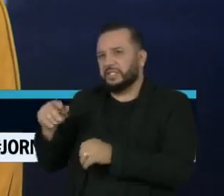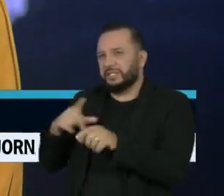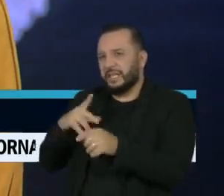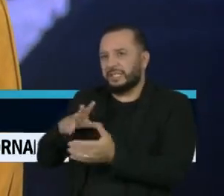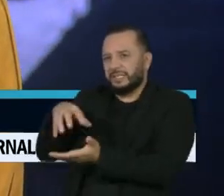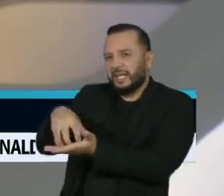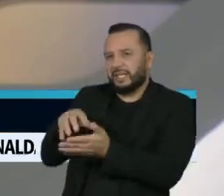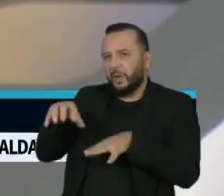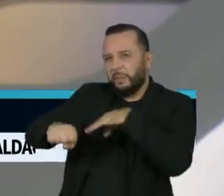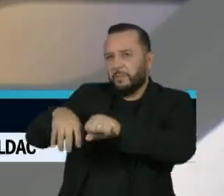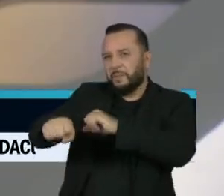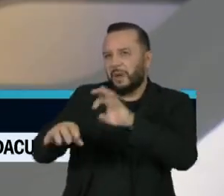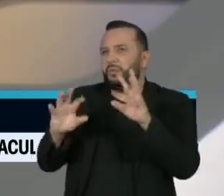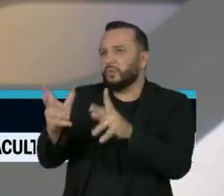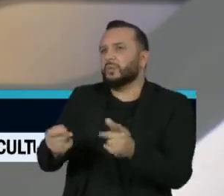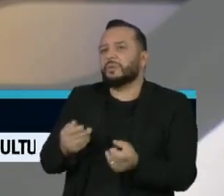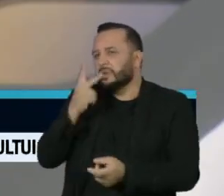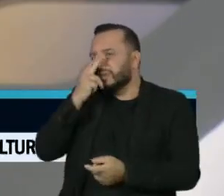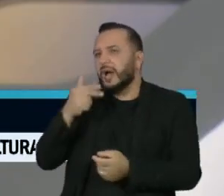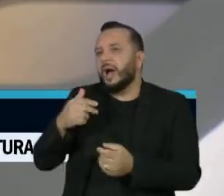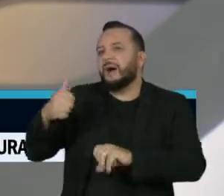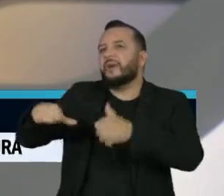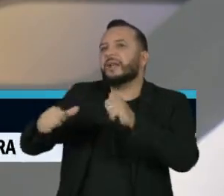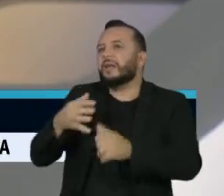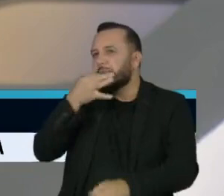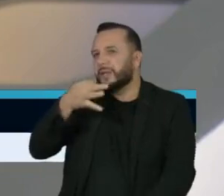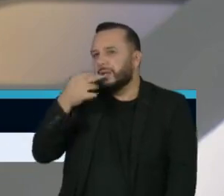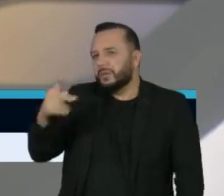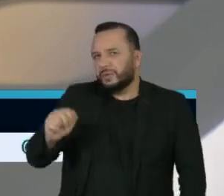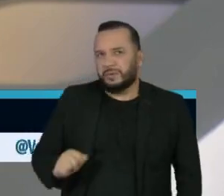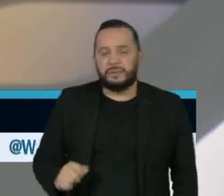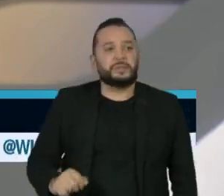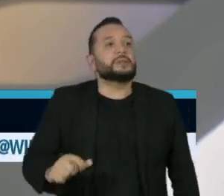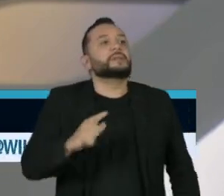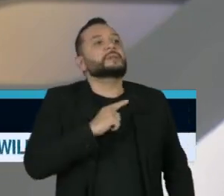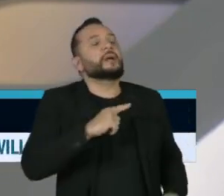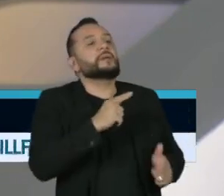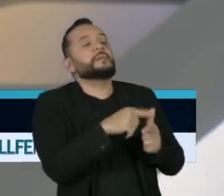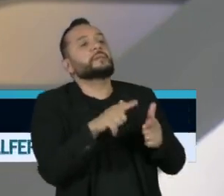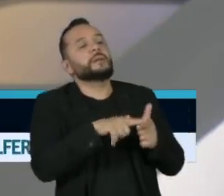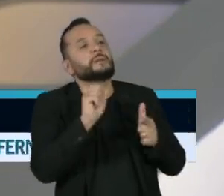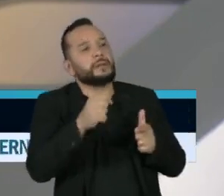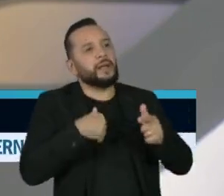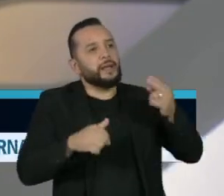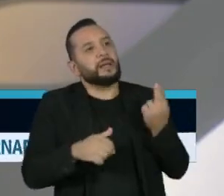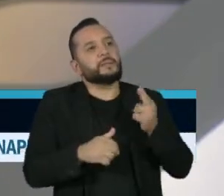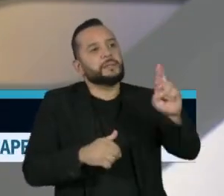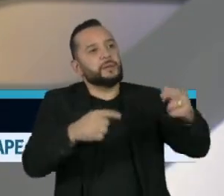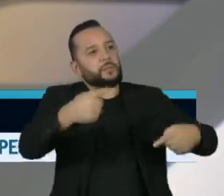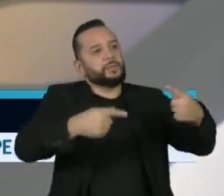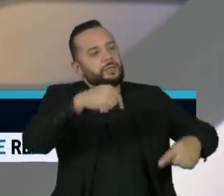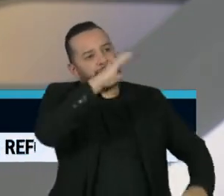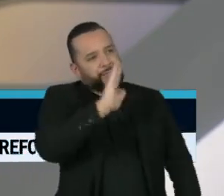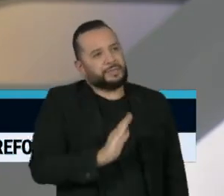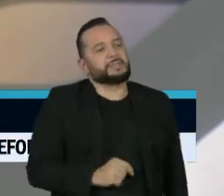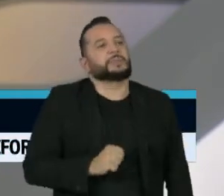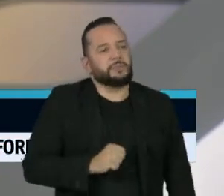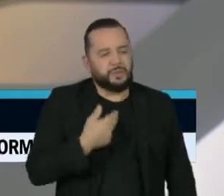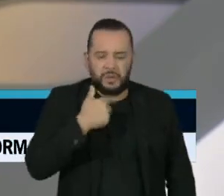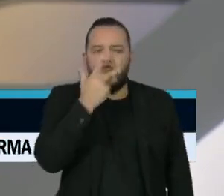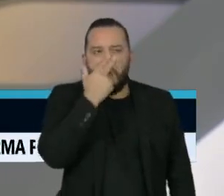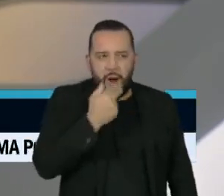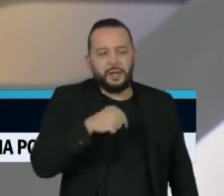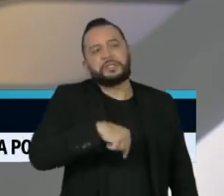É isso que eu digo, eu acho que você tem um problema inicial, que é a representação política no Brasil. Quer dizer, eu insisto, eu acho que o